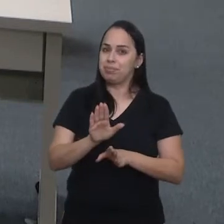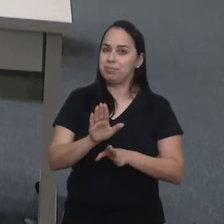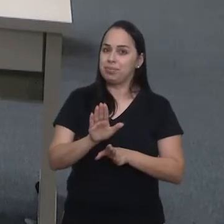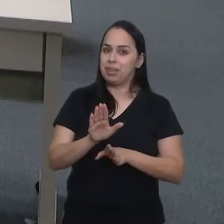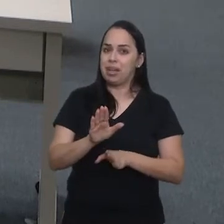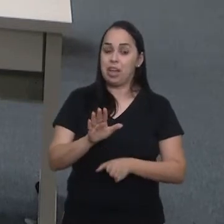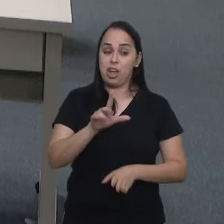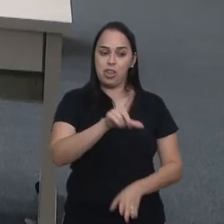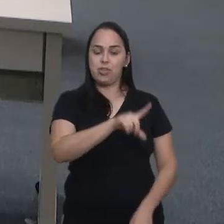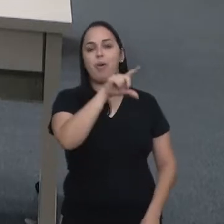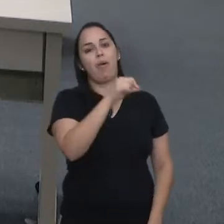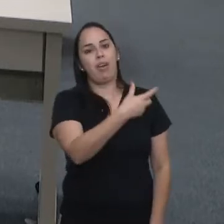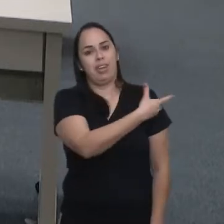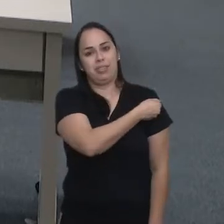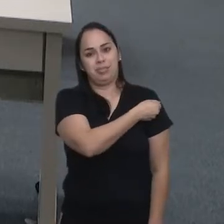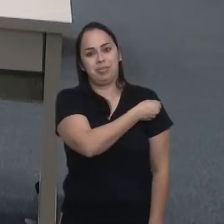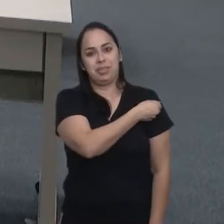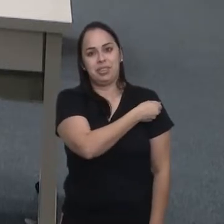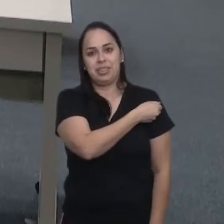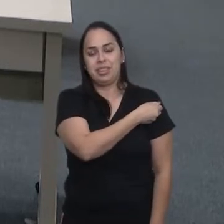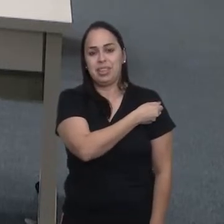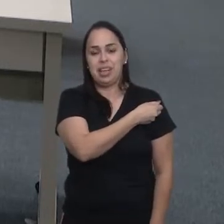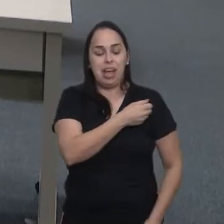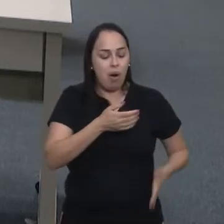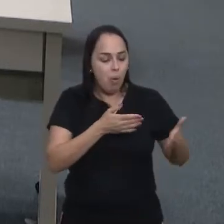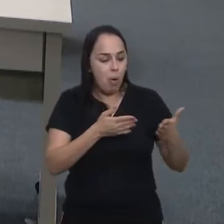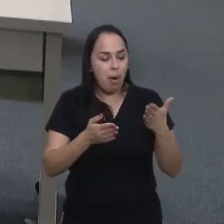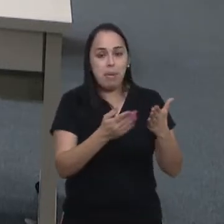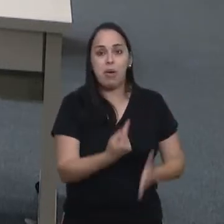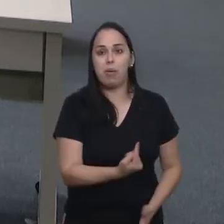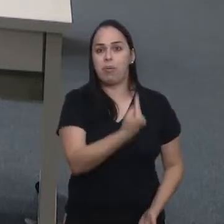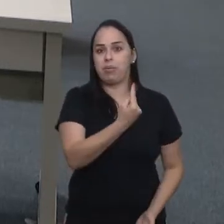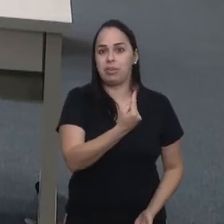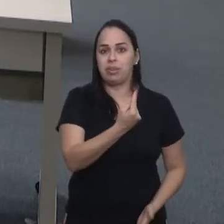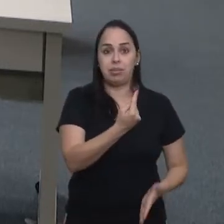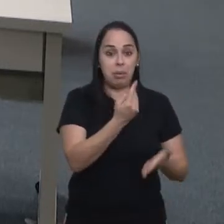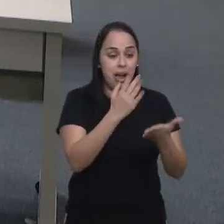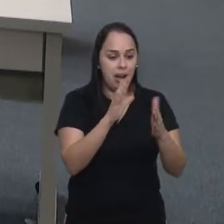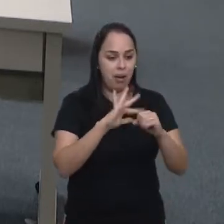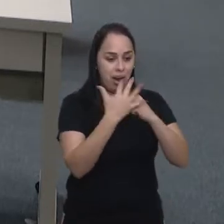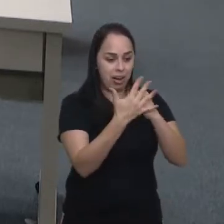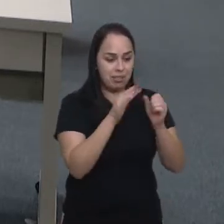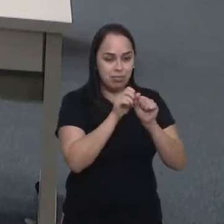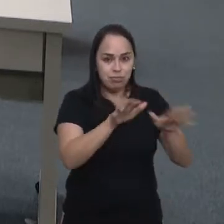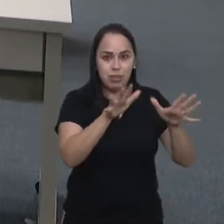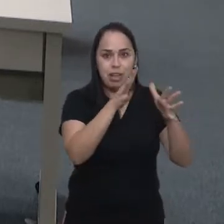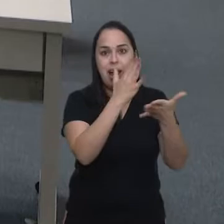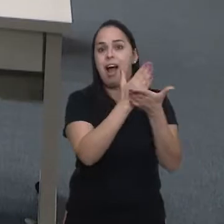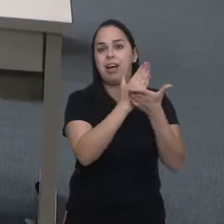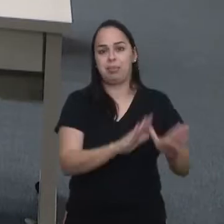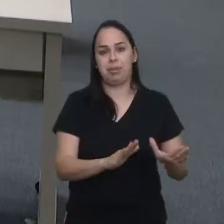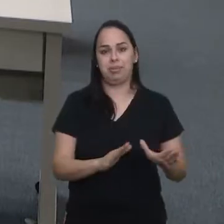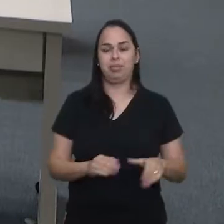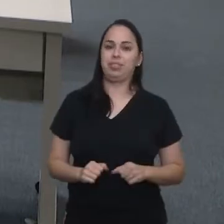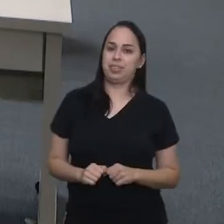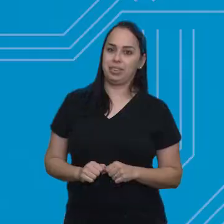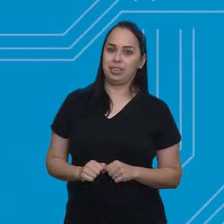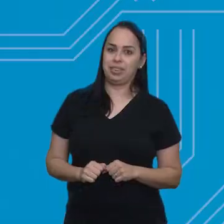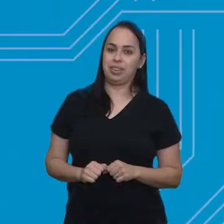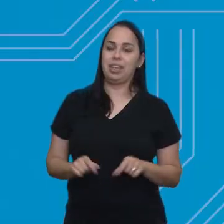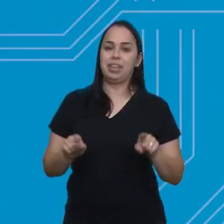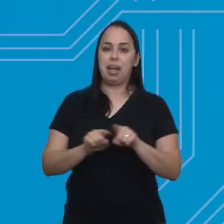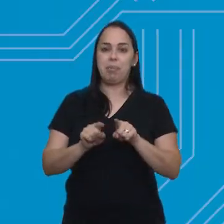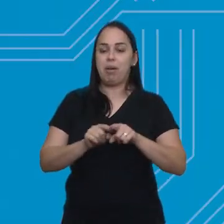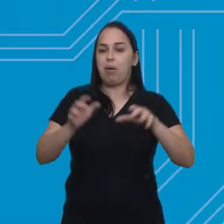para as pessoas, optem pela vacina, que é o único caminho para a gente encerrar com essa pandemia.